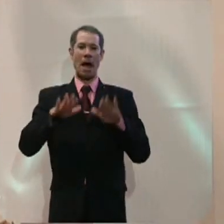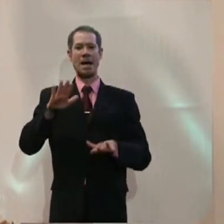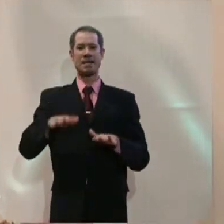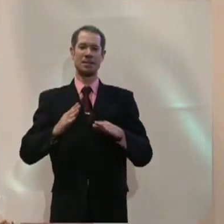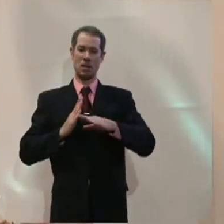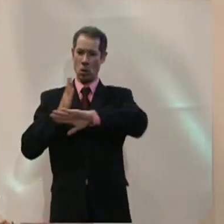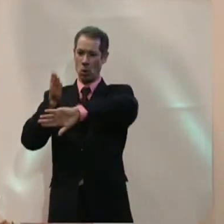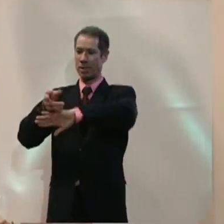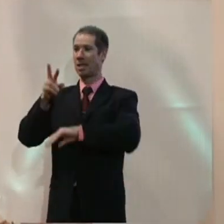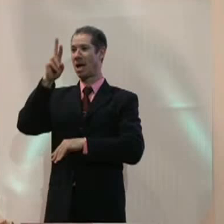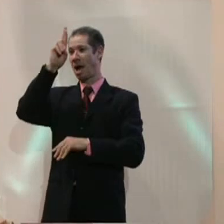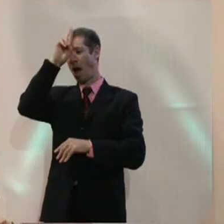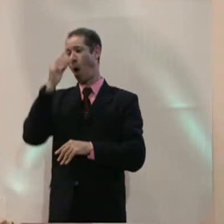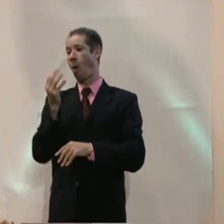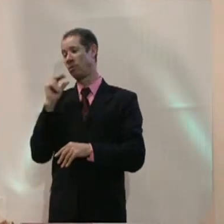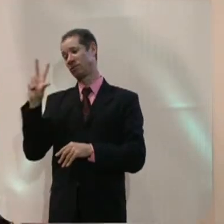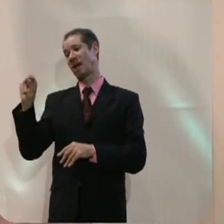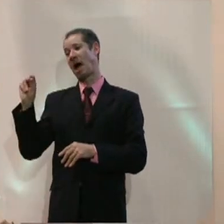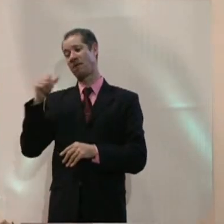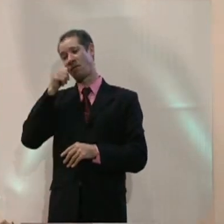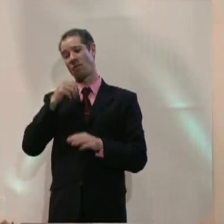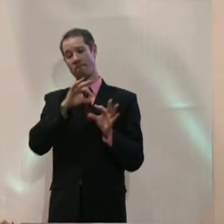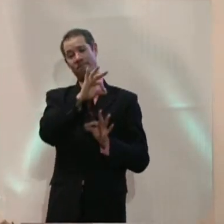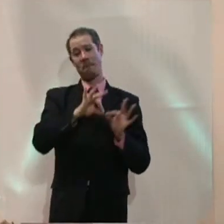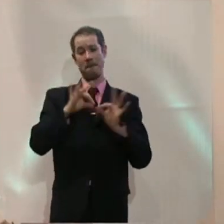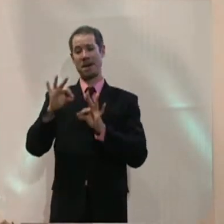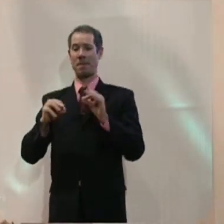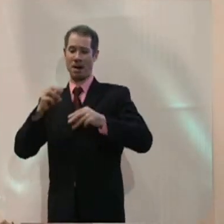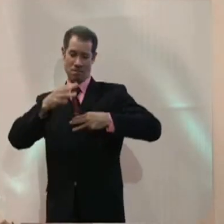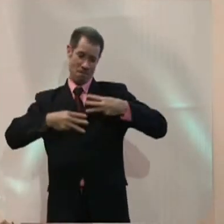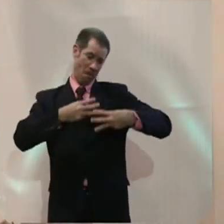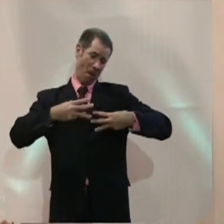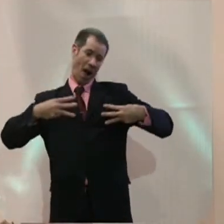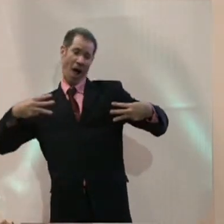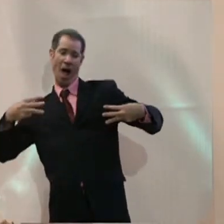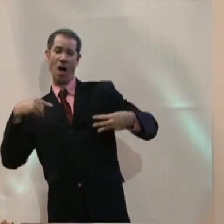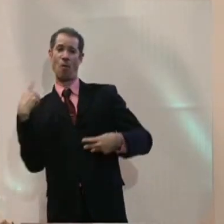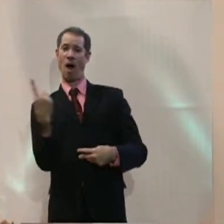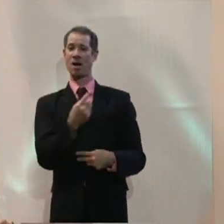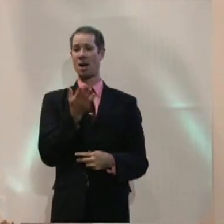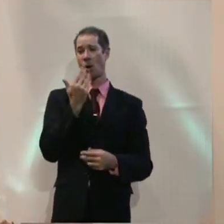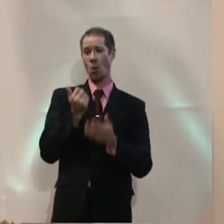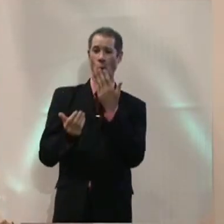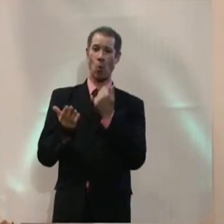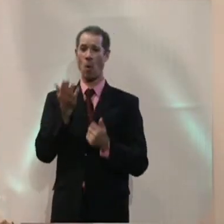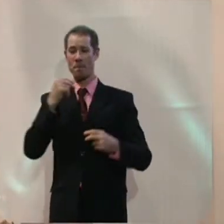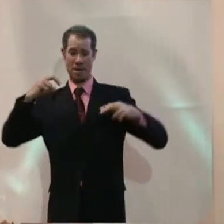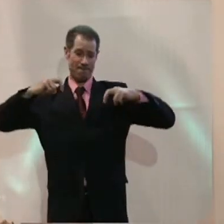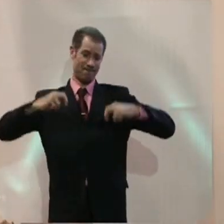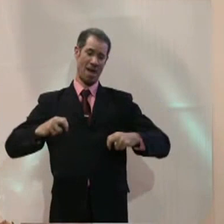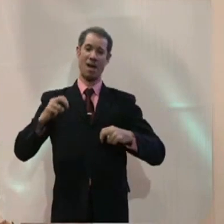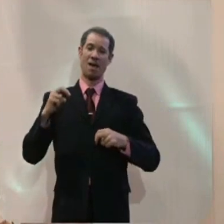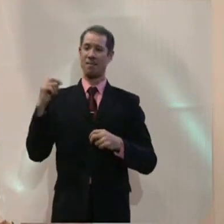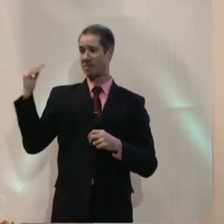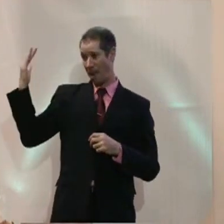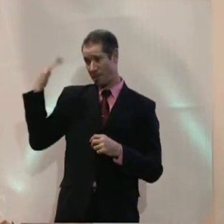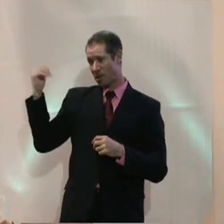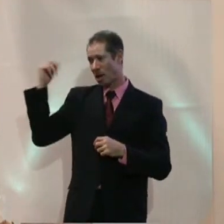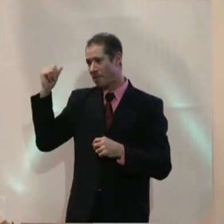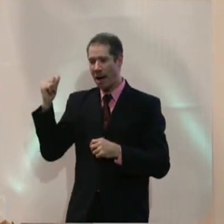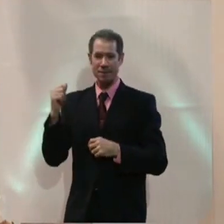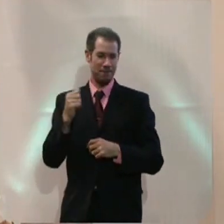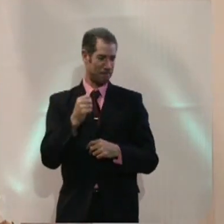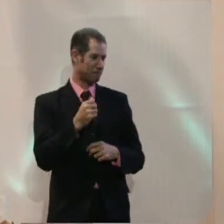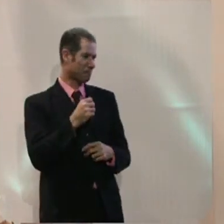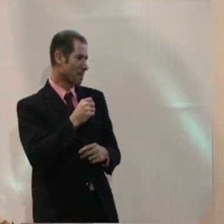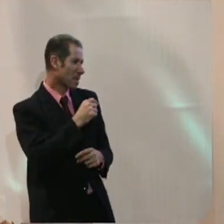eu ia almoçar na casa da vovó, a vovó estava preparando um macarrão para a gente comer, ela me chamava baixinho,